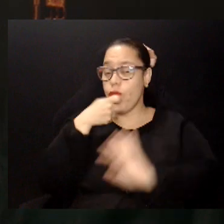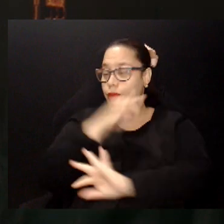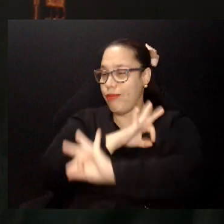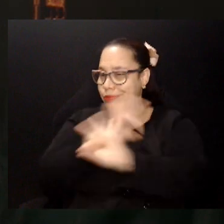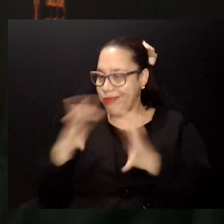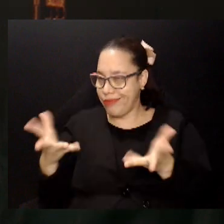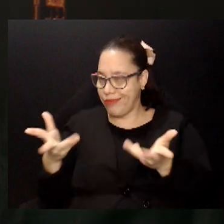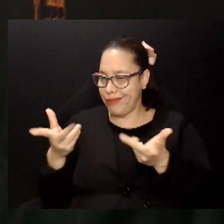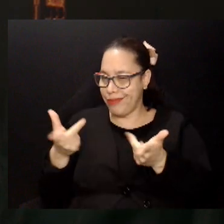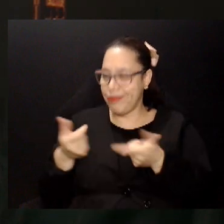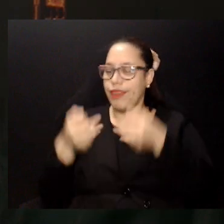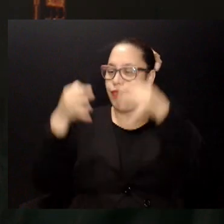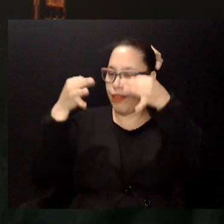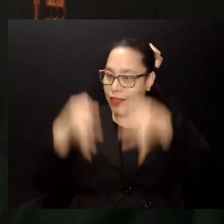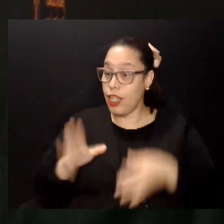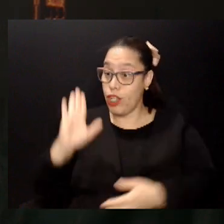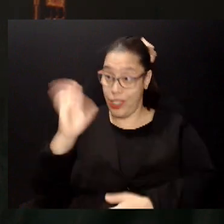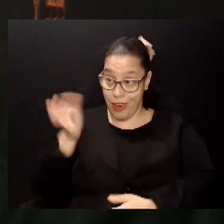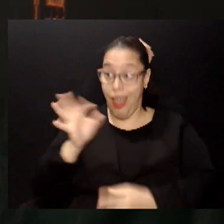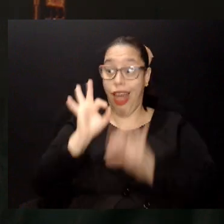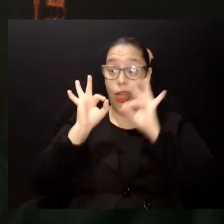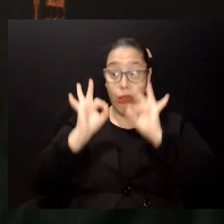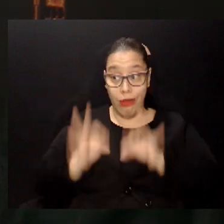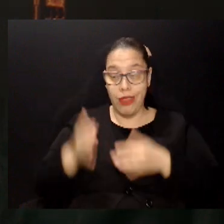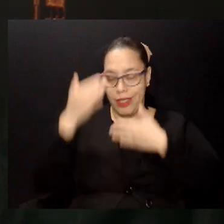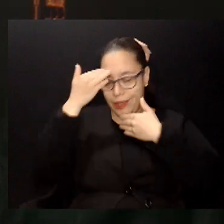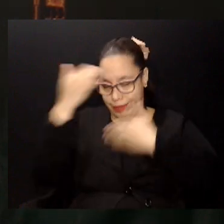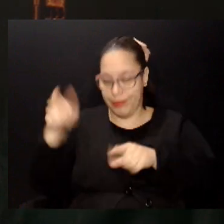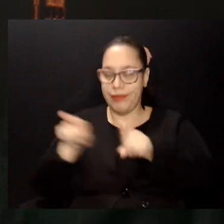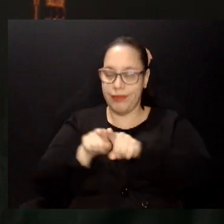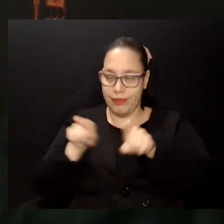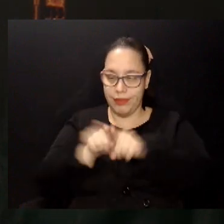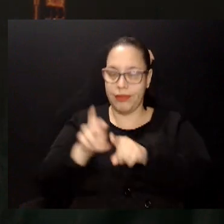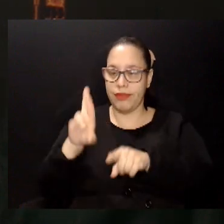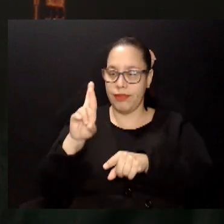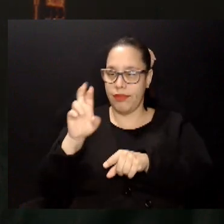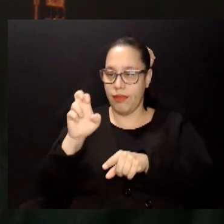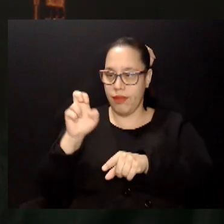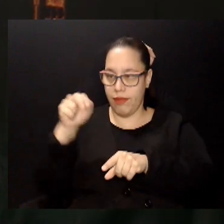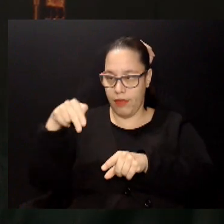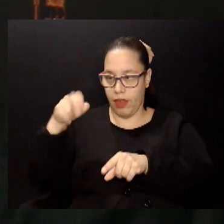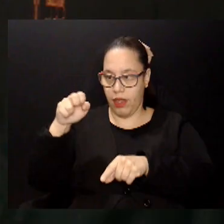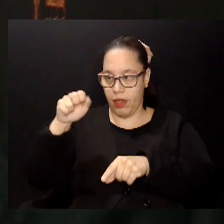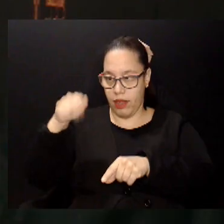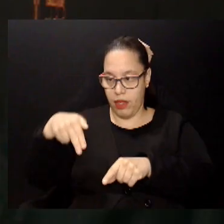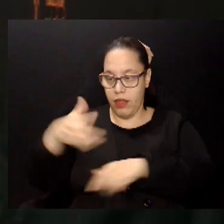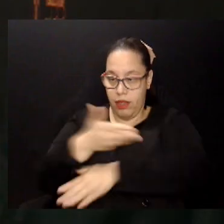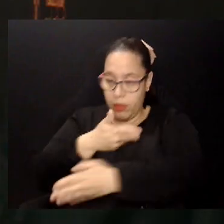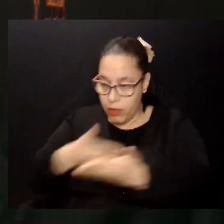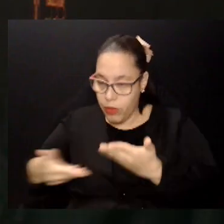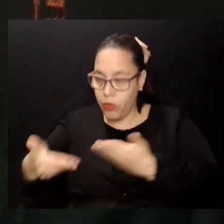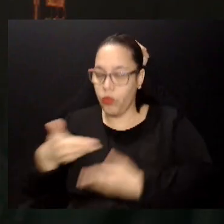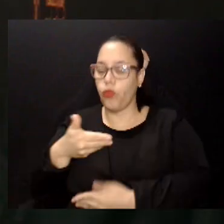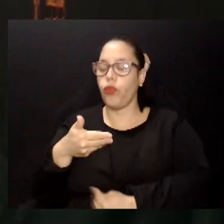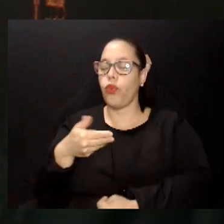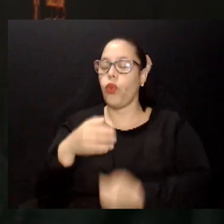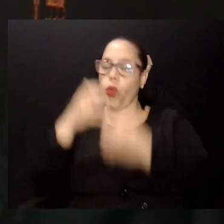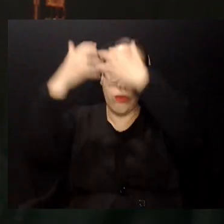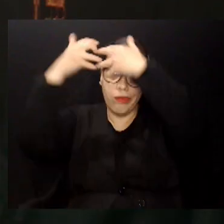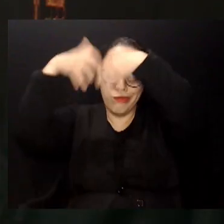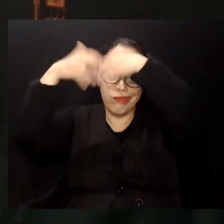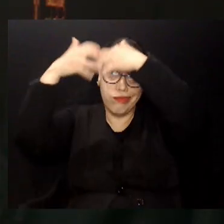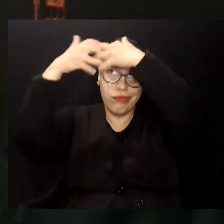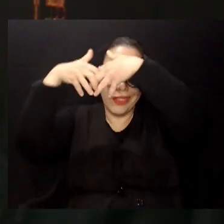certo, já deu tudo certo. Agradeço também o Renan Moura pela sua participação, pelas reflexões tão importantes